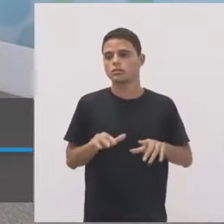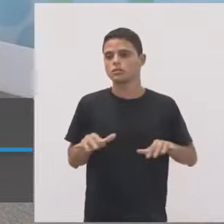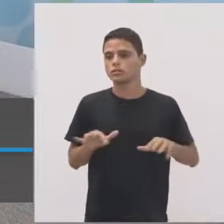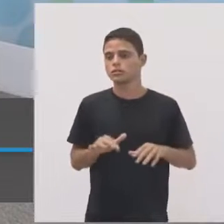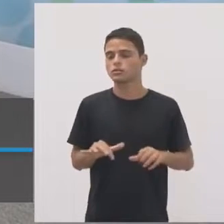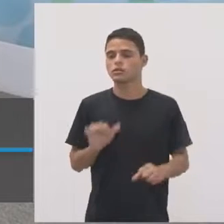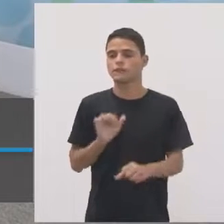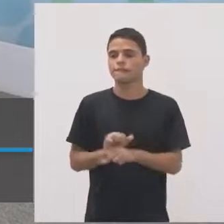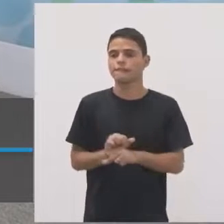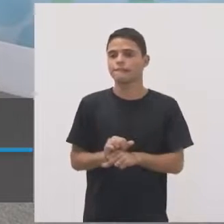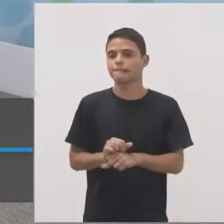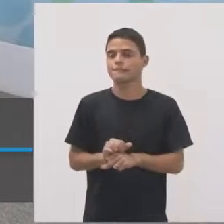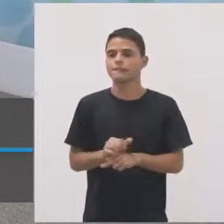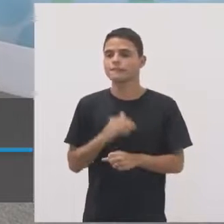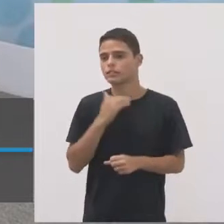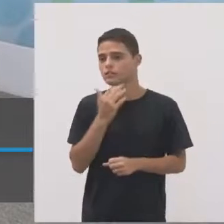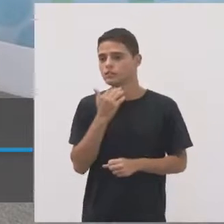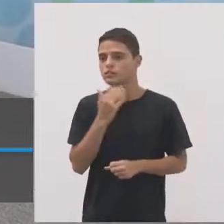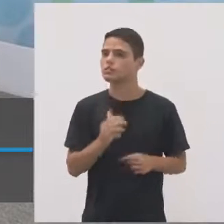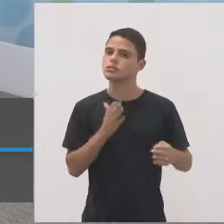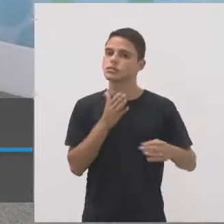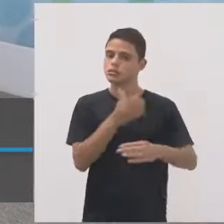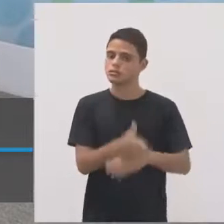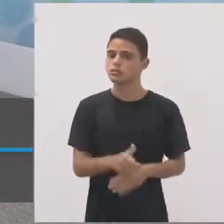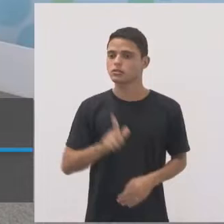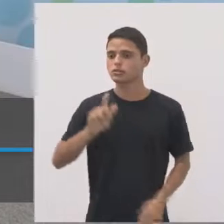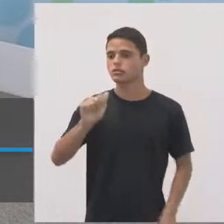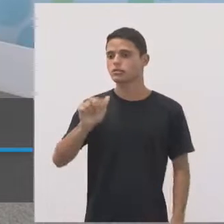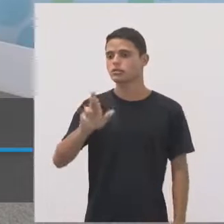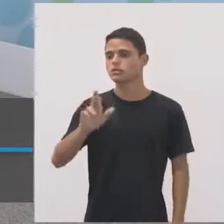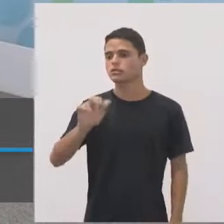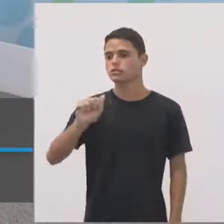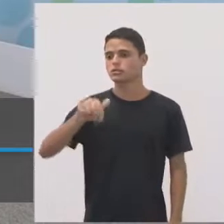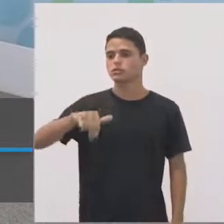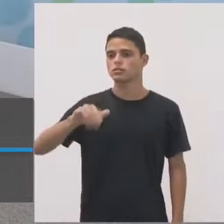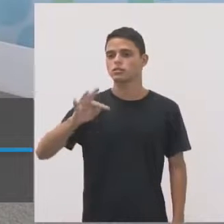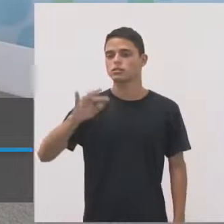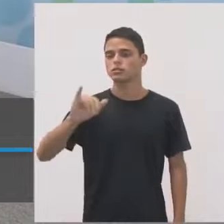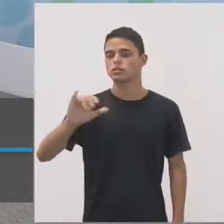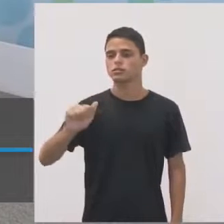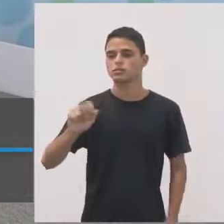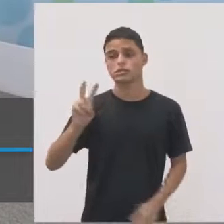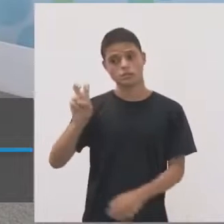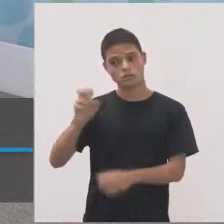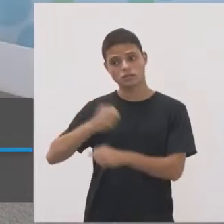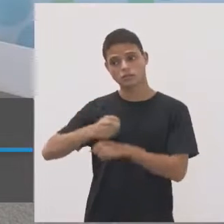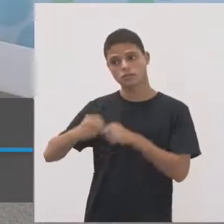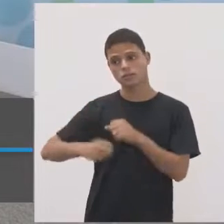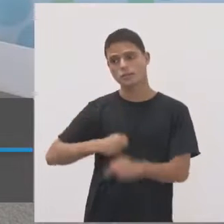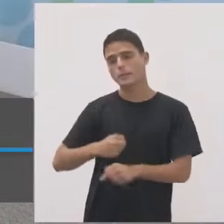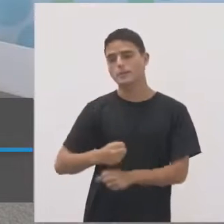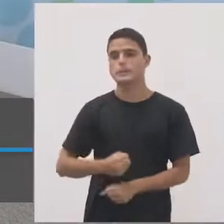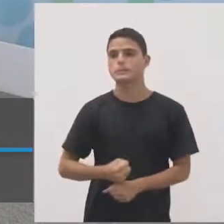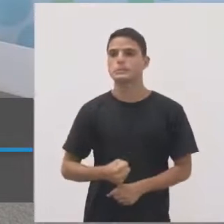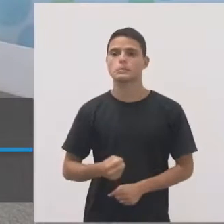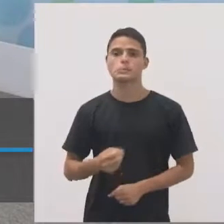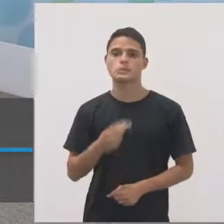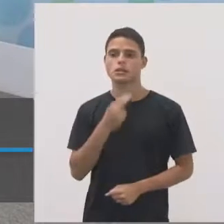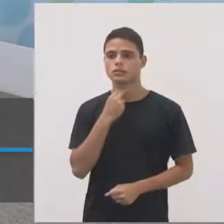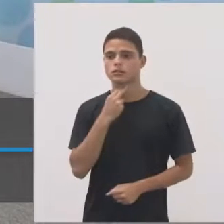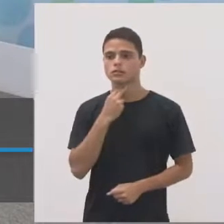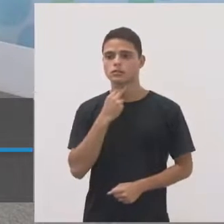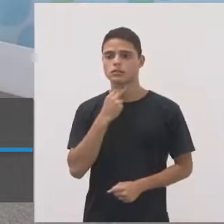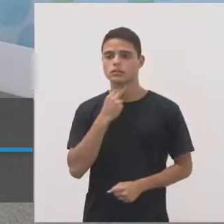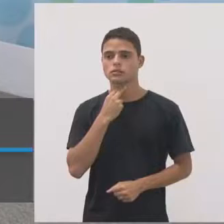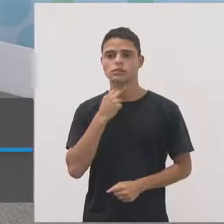não sei o que eu faço. Então, aciona a garantia porque está funcionando, tá bom? É 5 anos de garantia, vocês não podem abrir e,